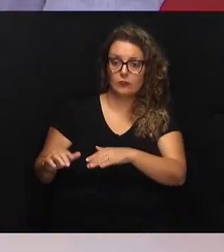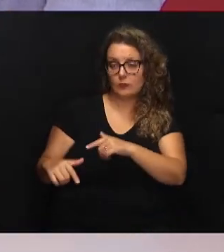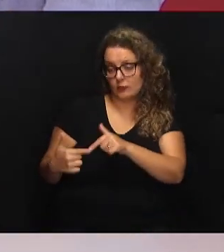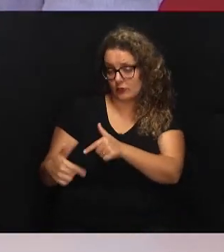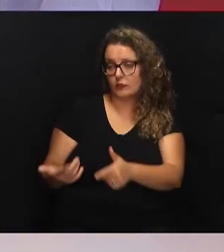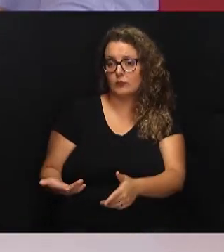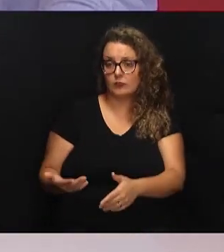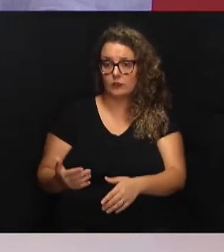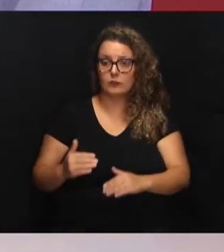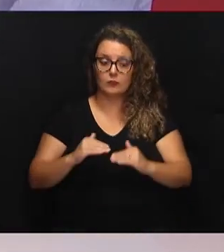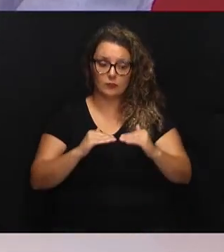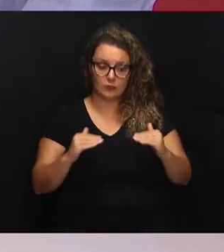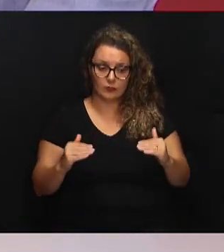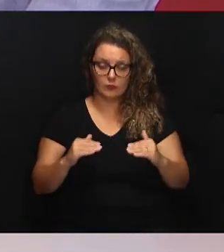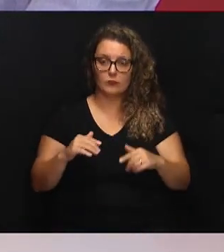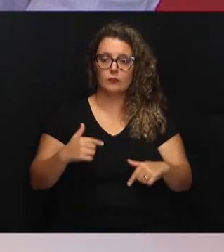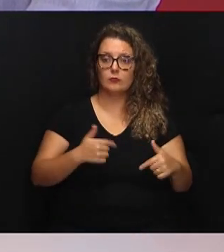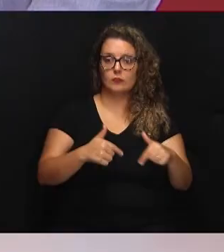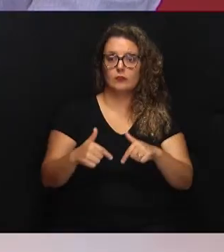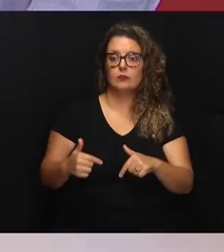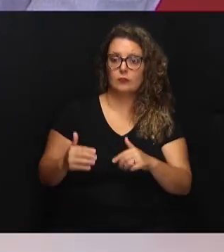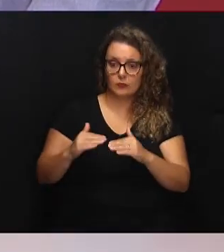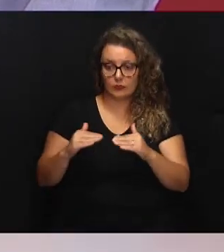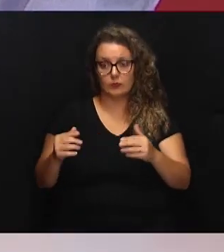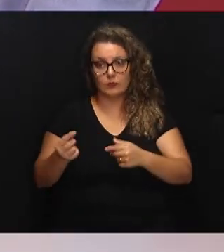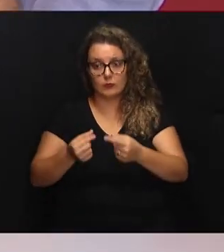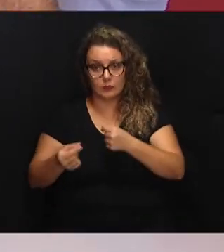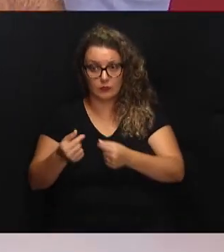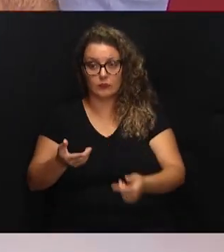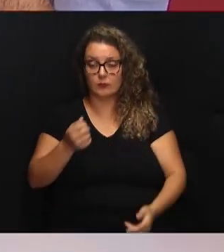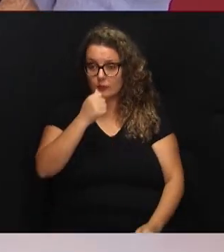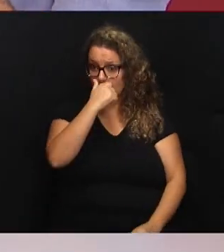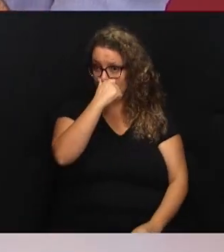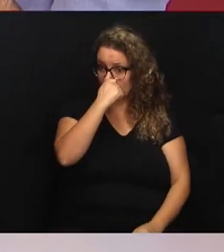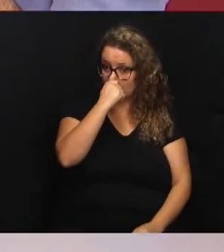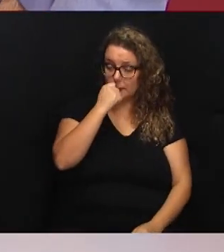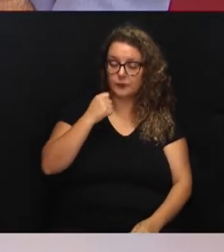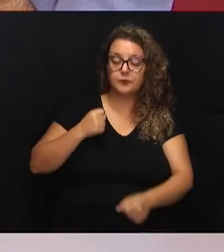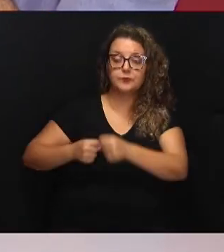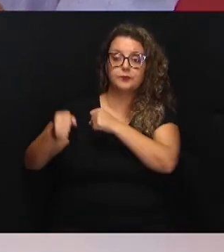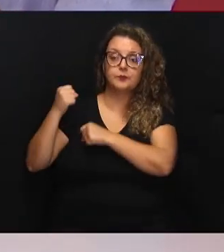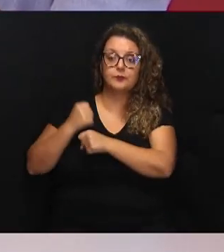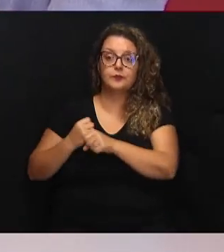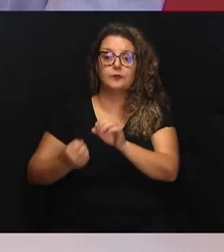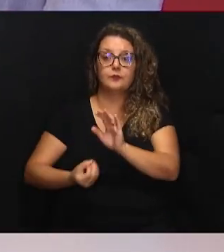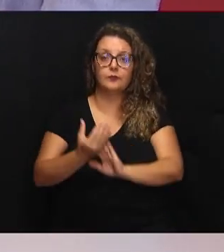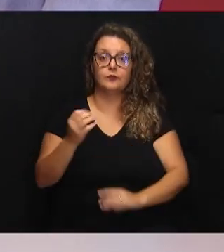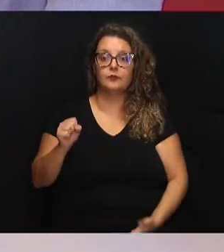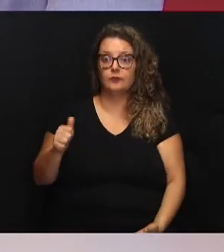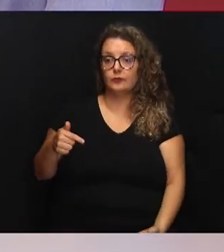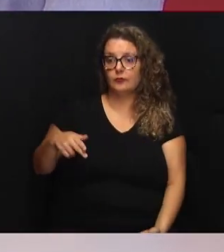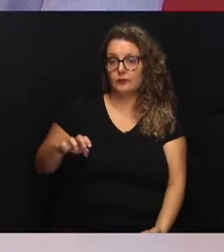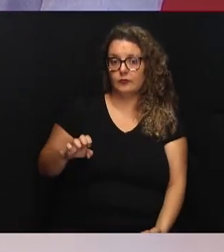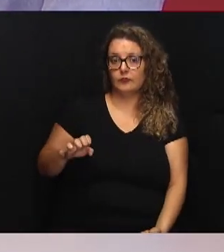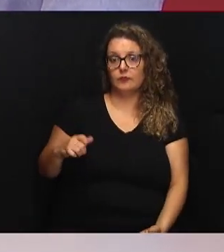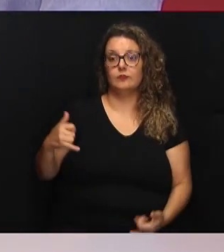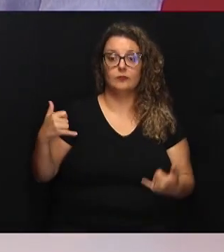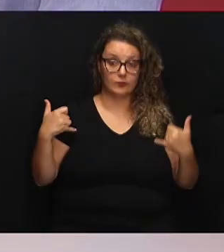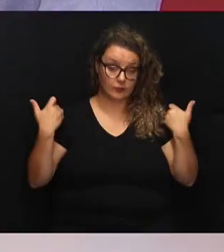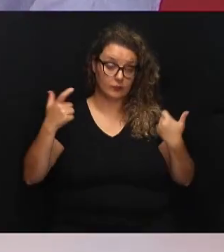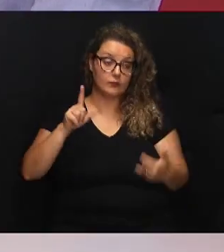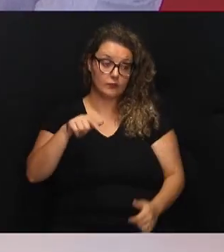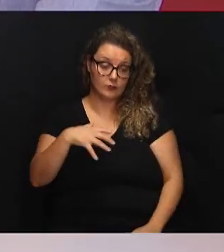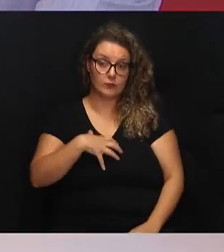para o trabalhador e em geral dá uma estabilidade para a economia. Há poucos anos atrás foi inventado também o saque aniversário, que é uma forma